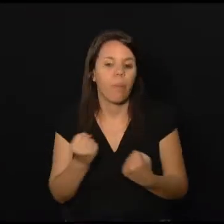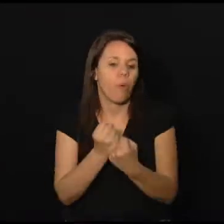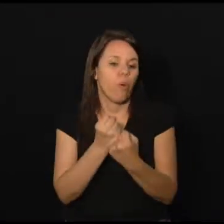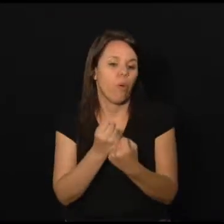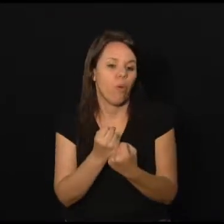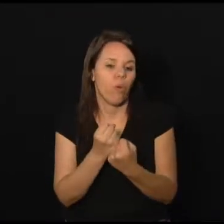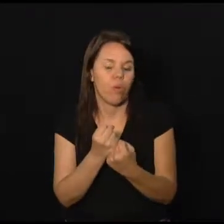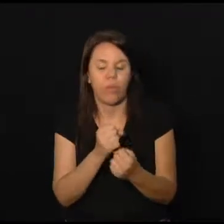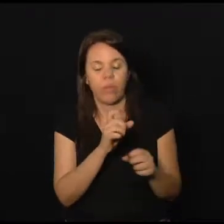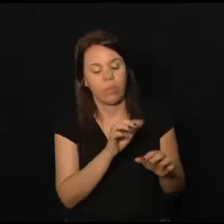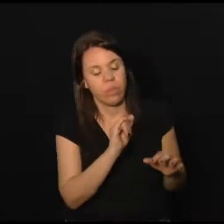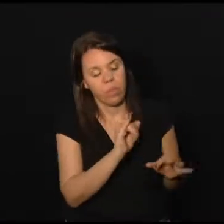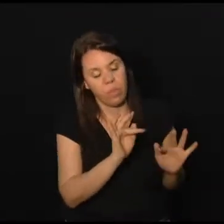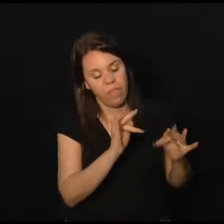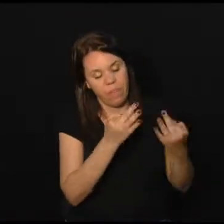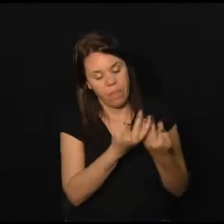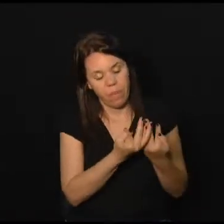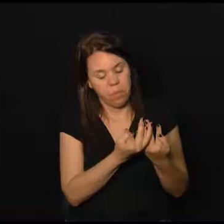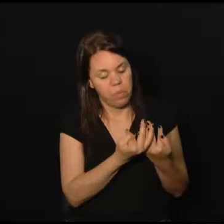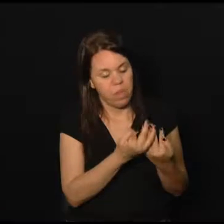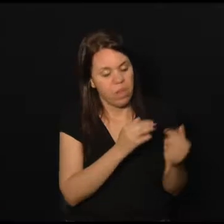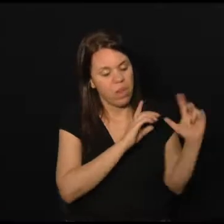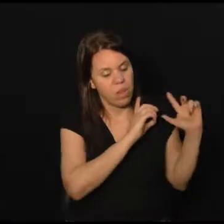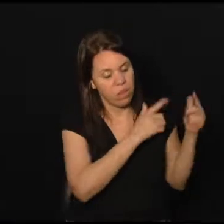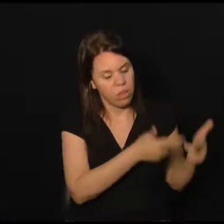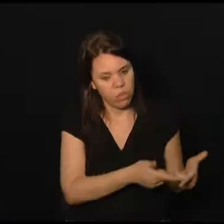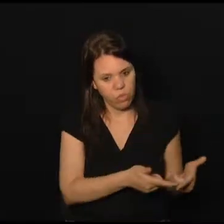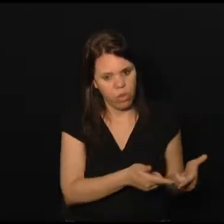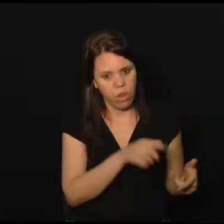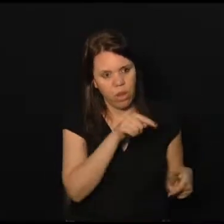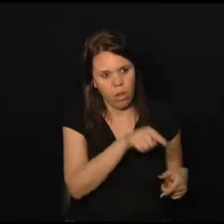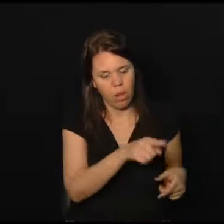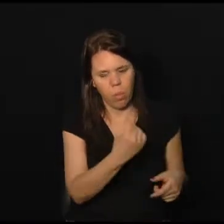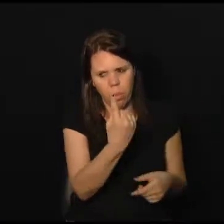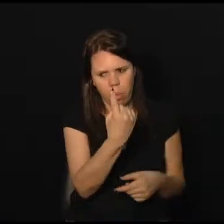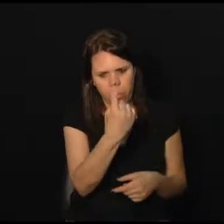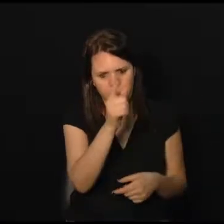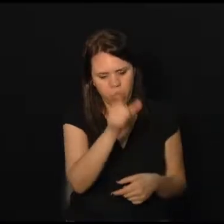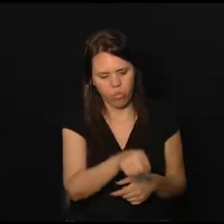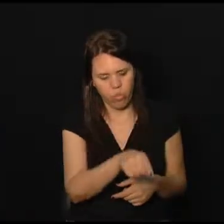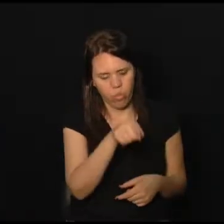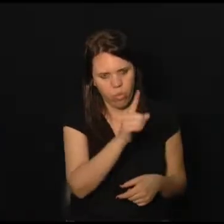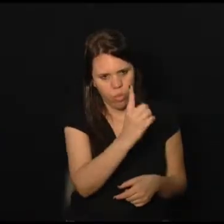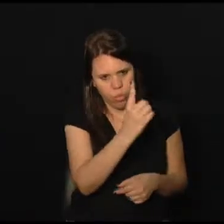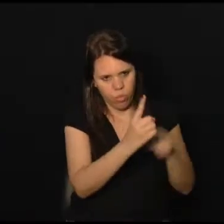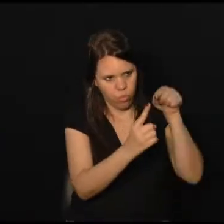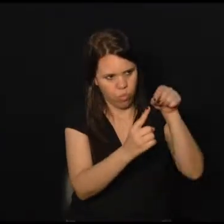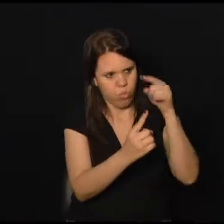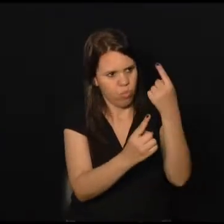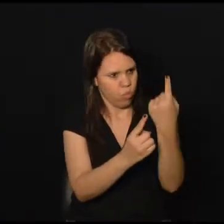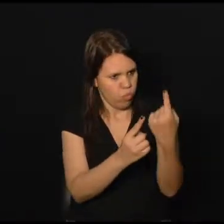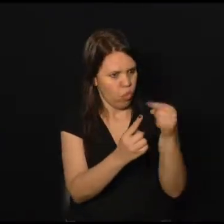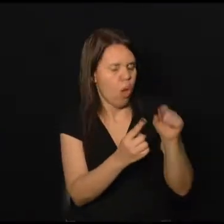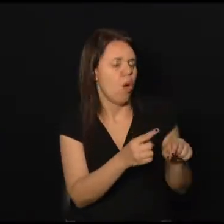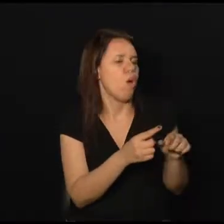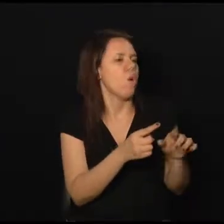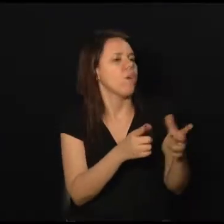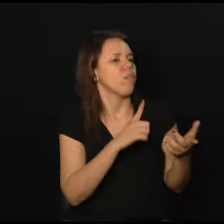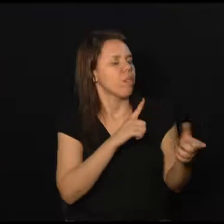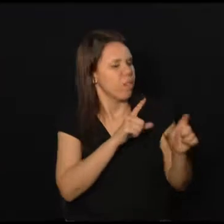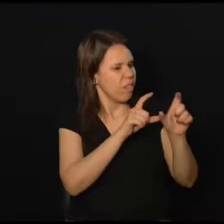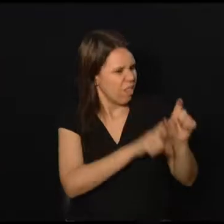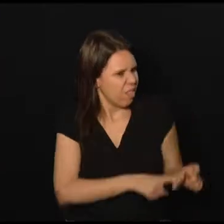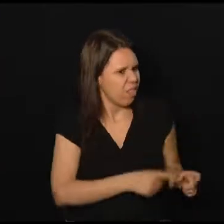funcional e entra um dependente químico, um dos membros passa a ter esse problema de dependência, porque quando falamos de dependência não é